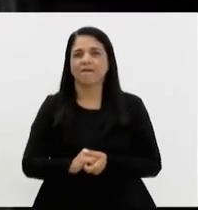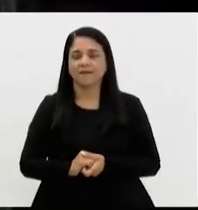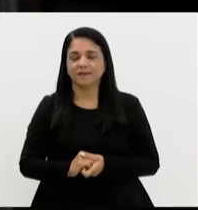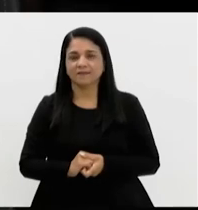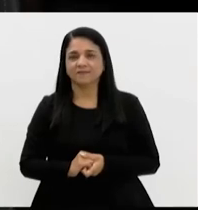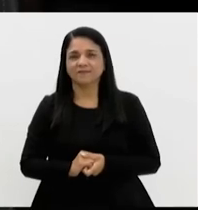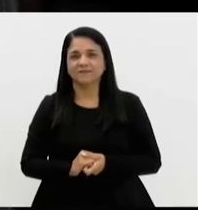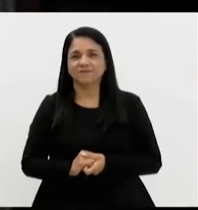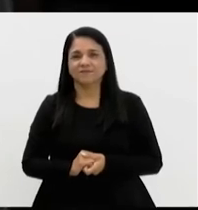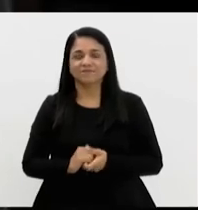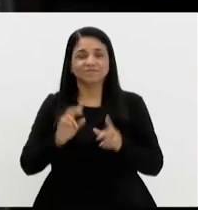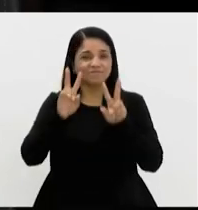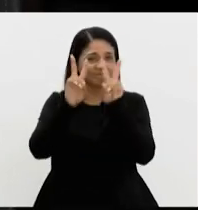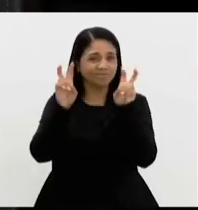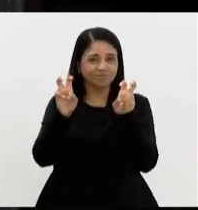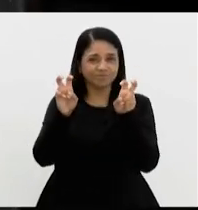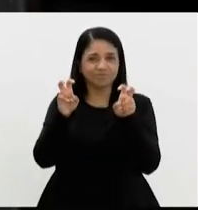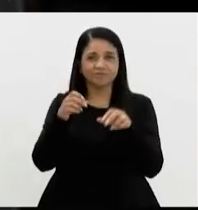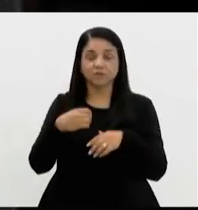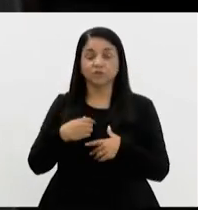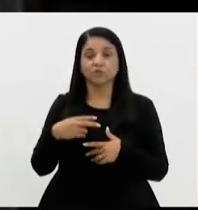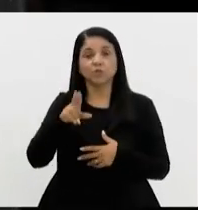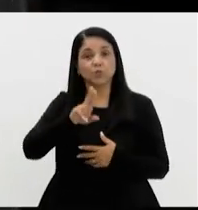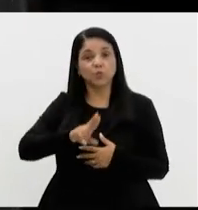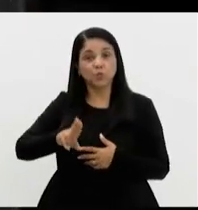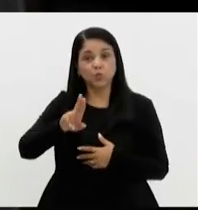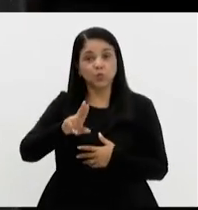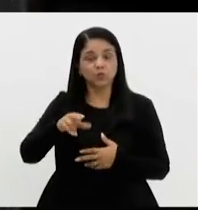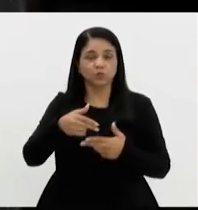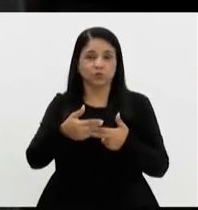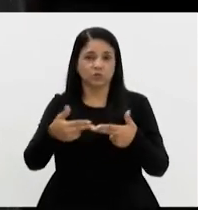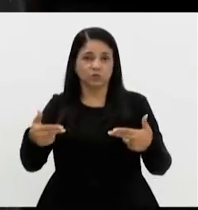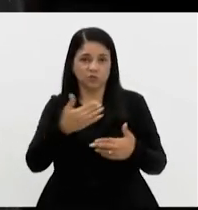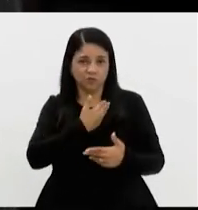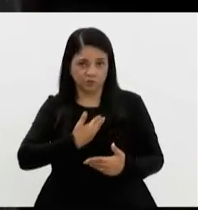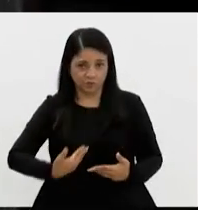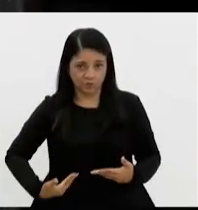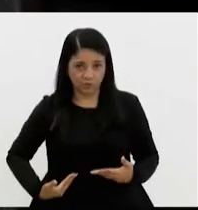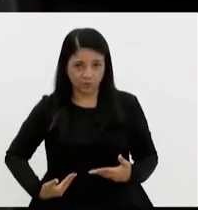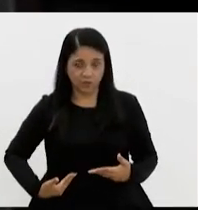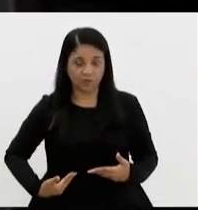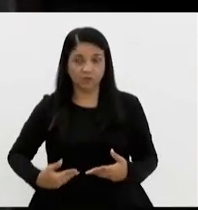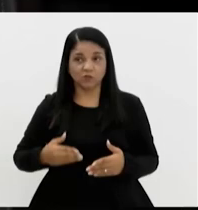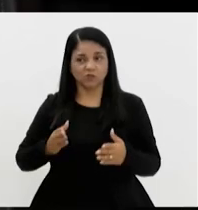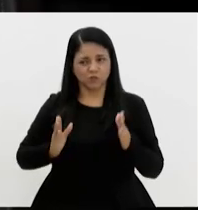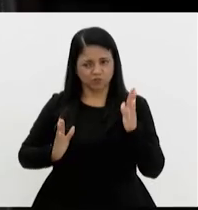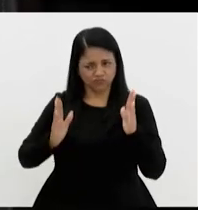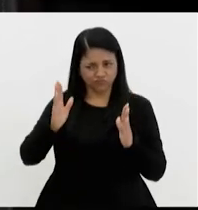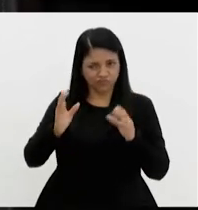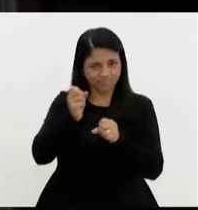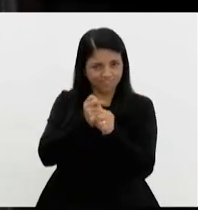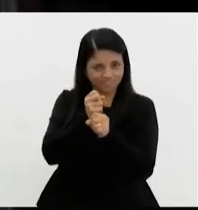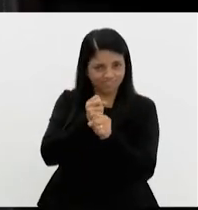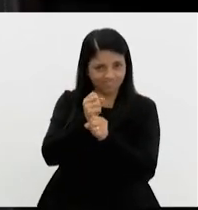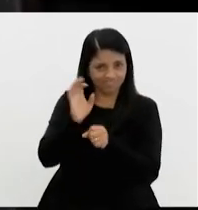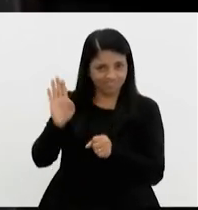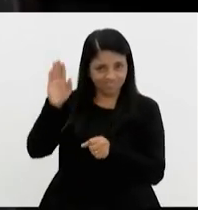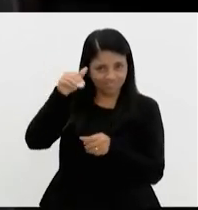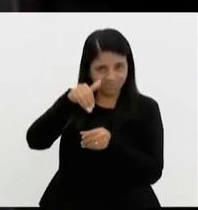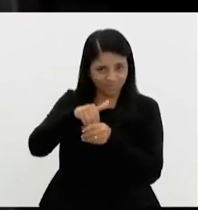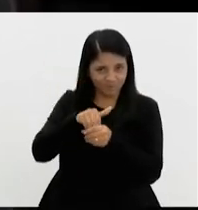falar do assunto uso do bem público no ano eleitoral nos remete antes de tudo para